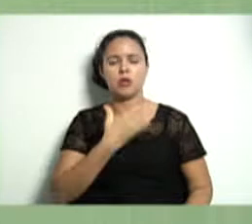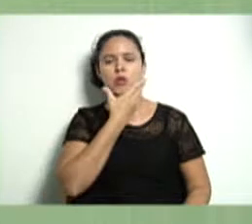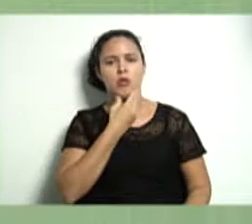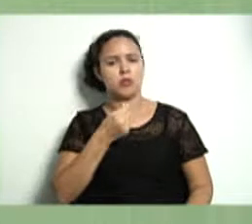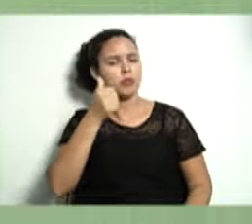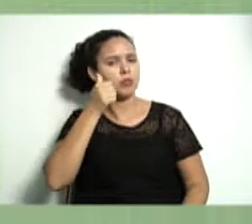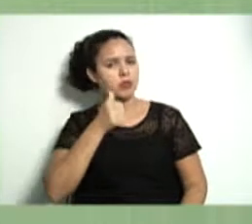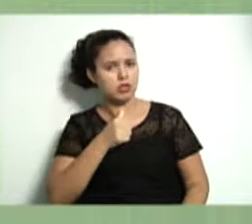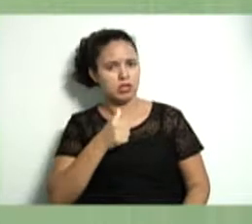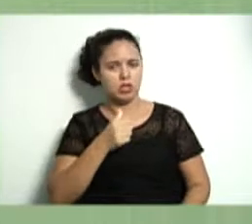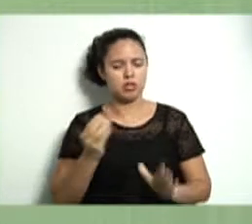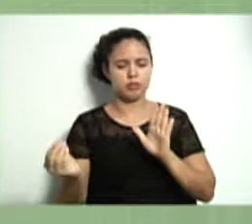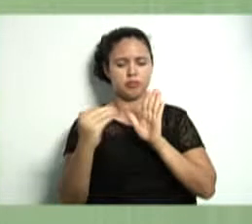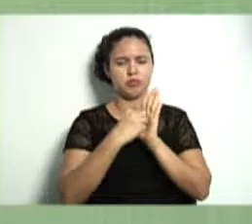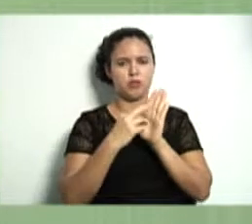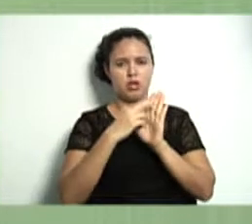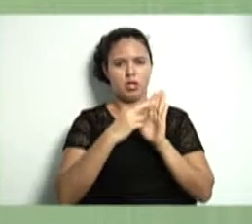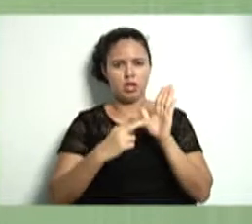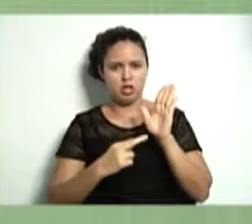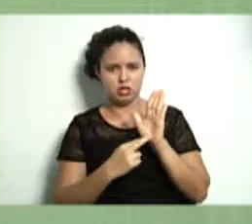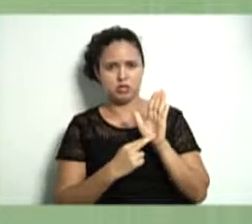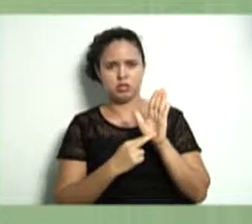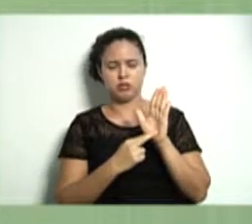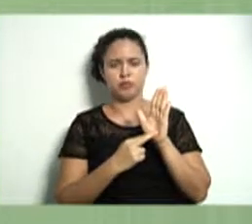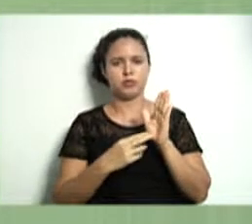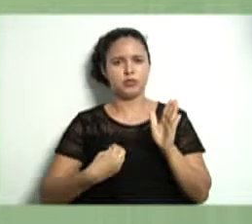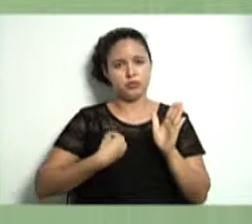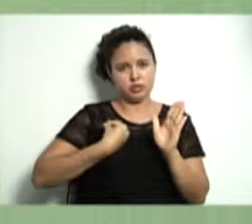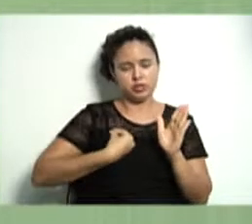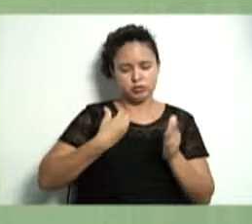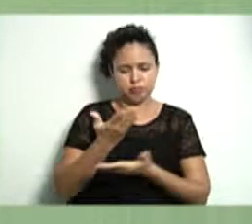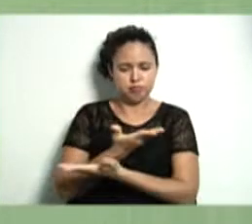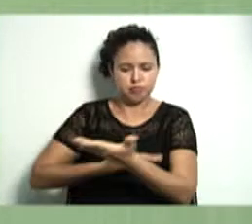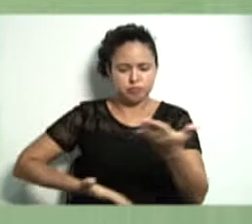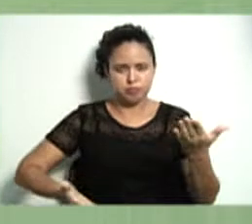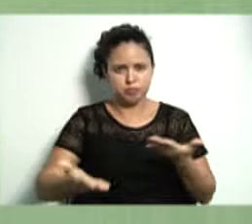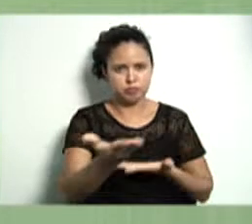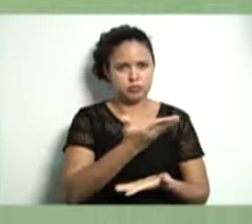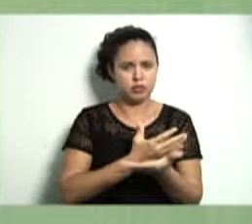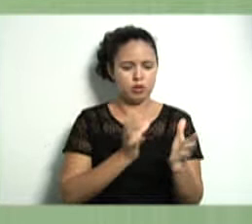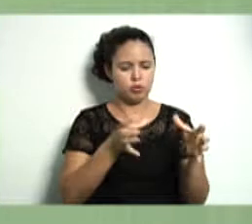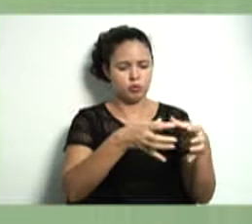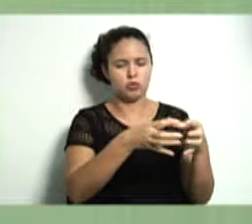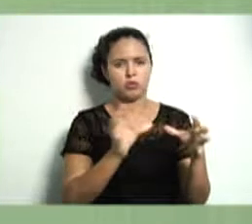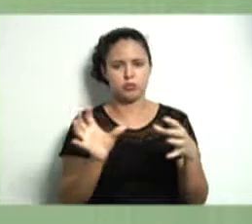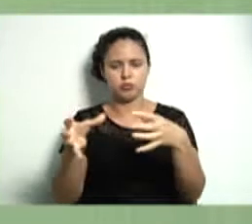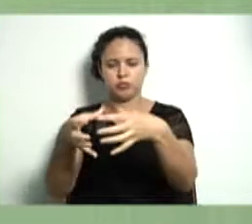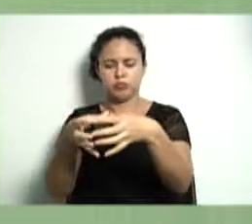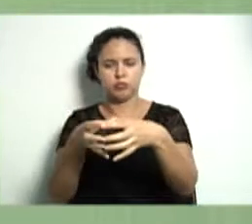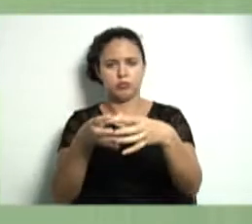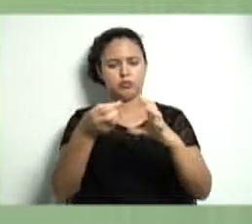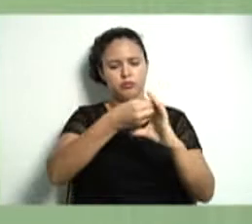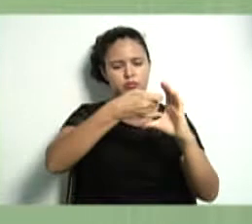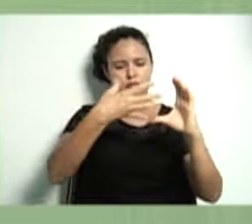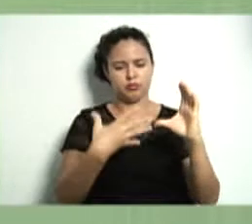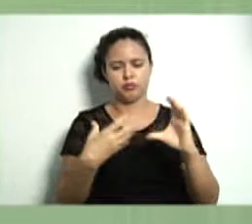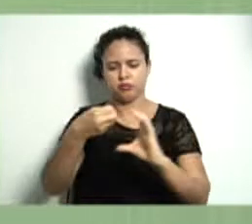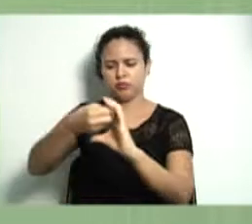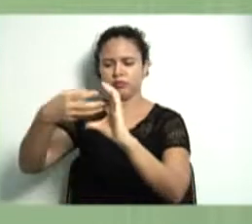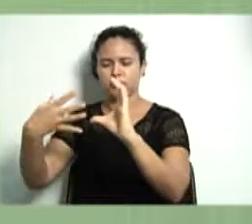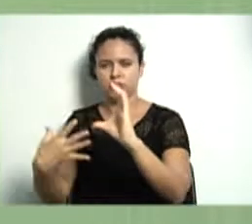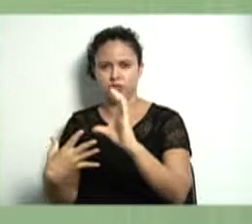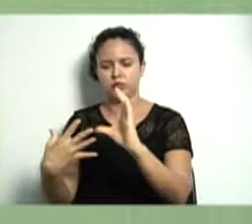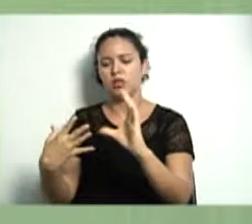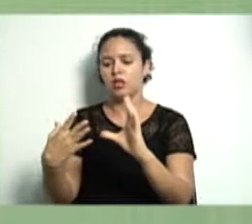de convívio e fez surgir diferentes agrupamentos, identificados por características comuns entre os membros